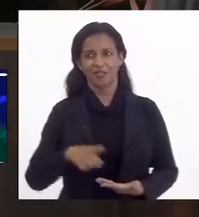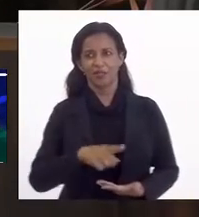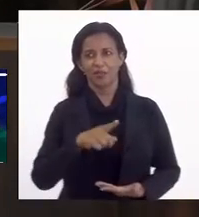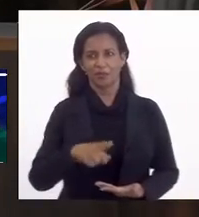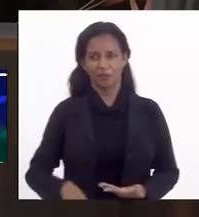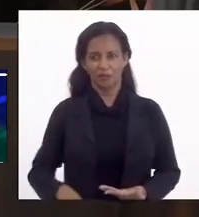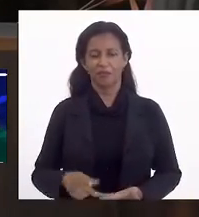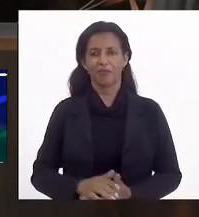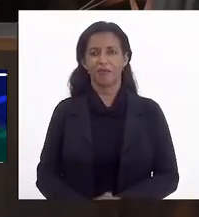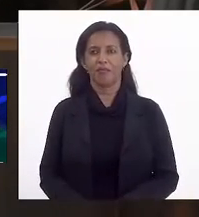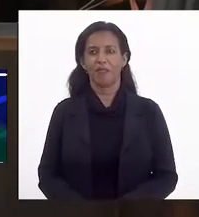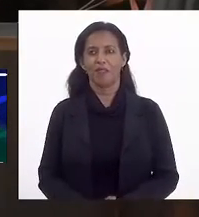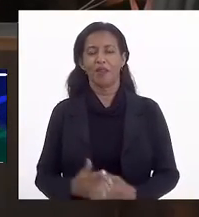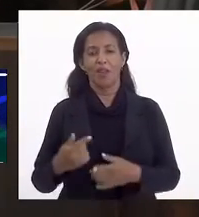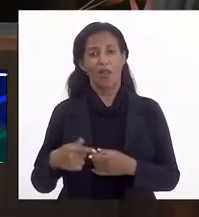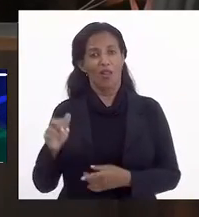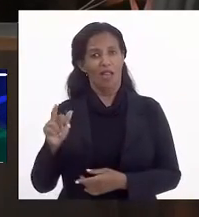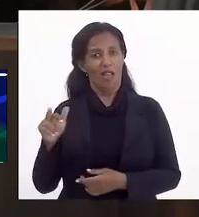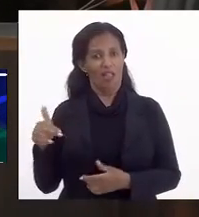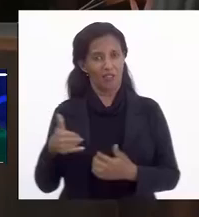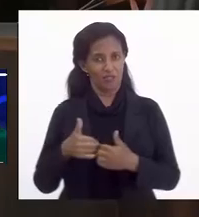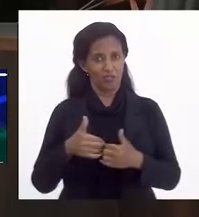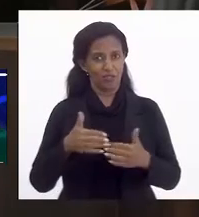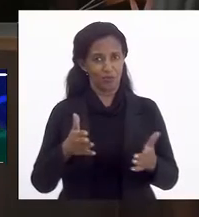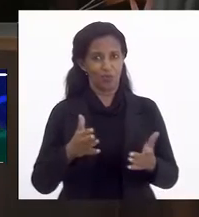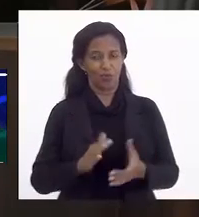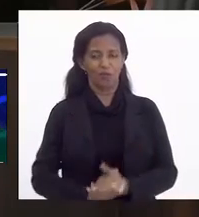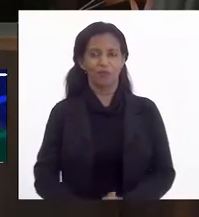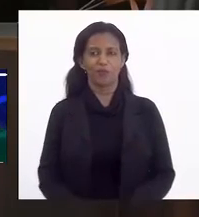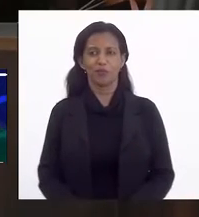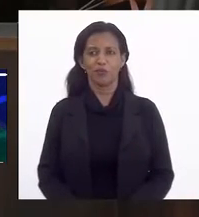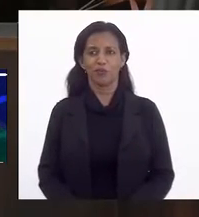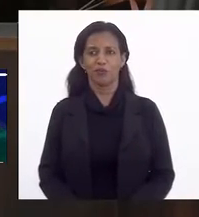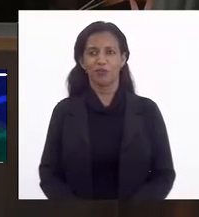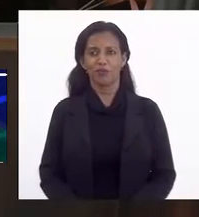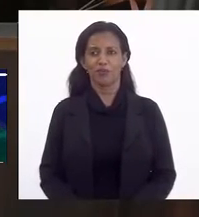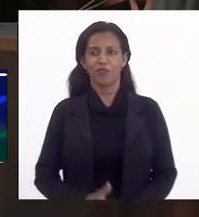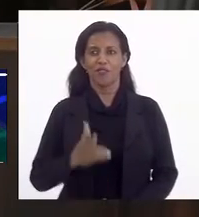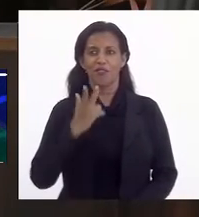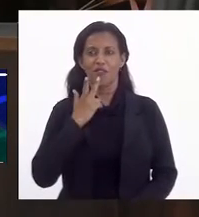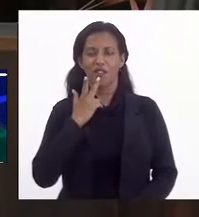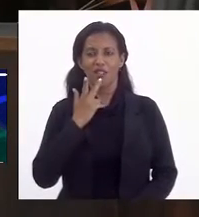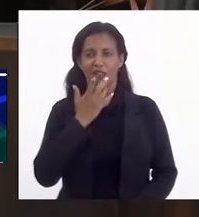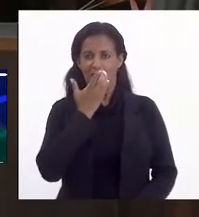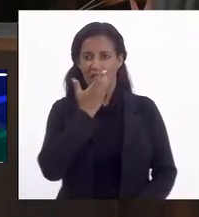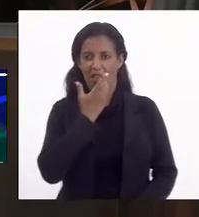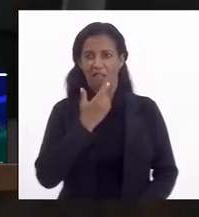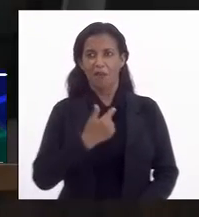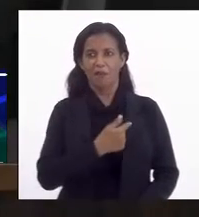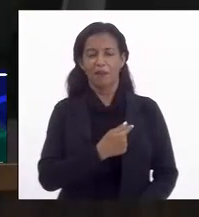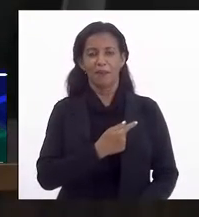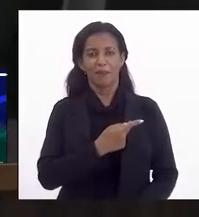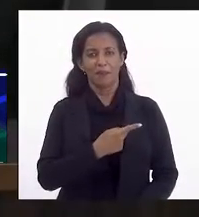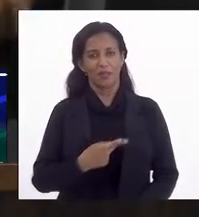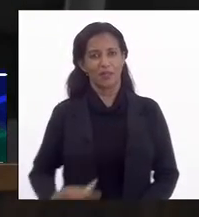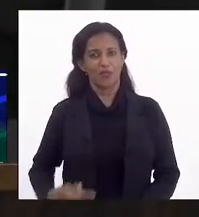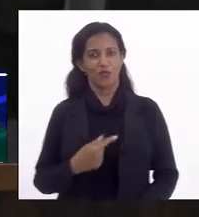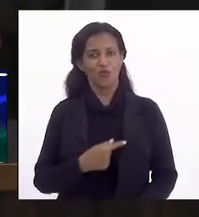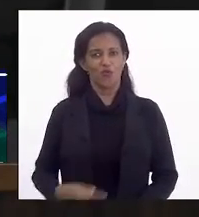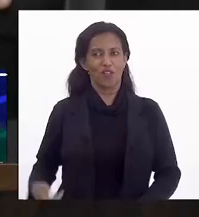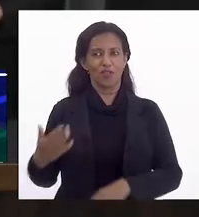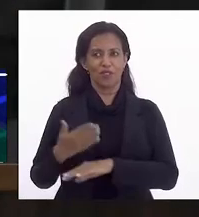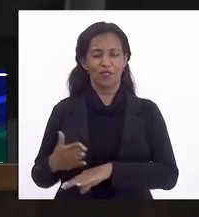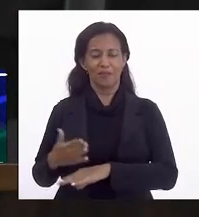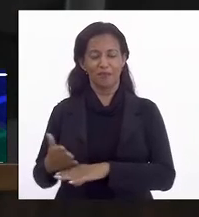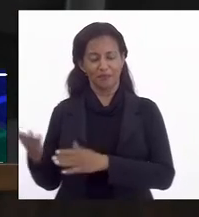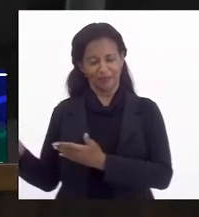porque o Átila já começou aqui, porque eu citei nosso presidente e governador em exercício. Então, o Átila já está perturbando. Então,